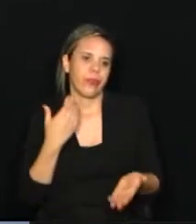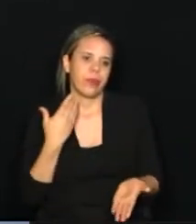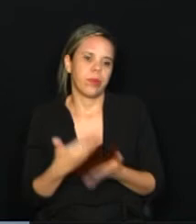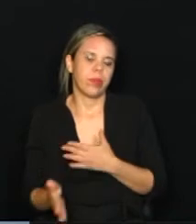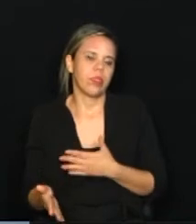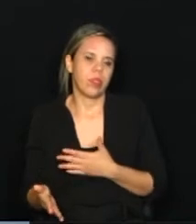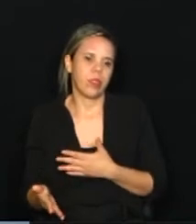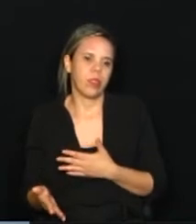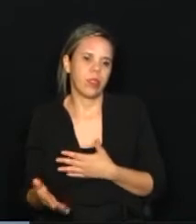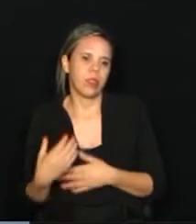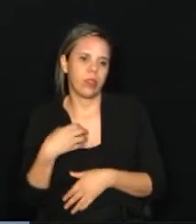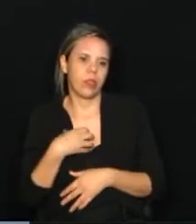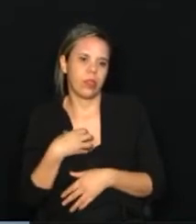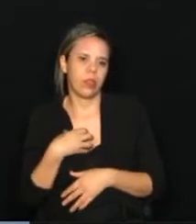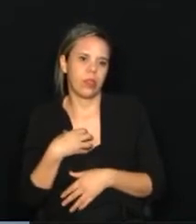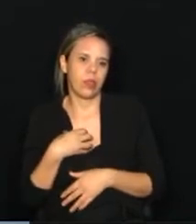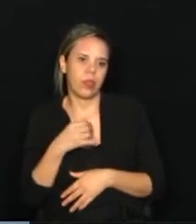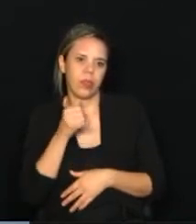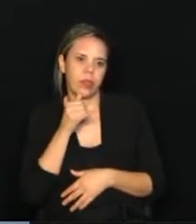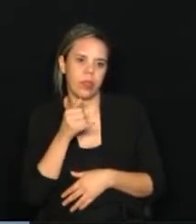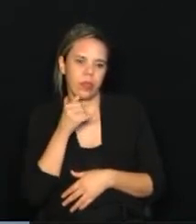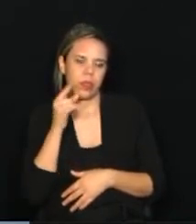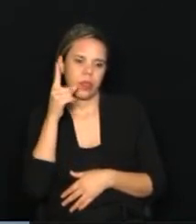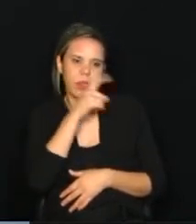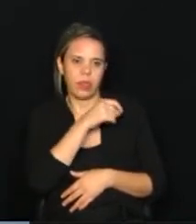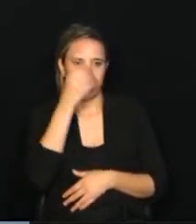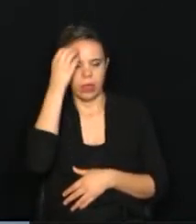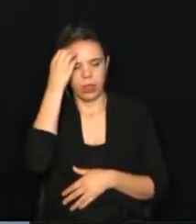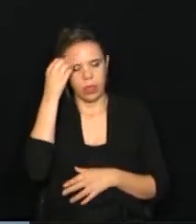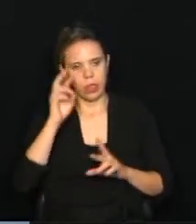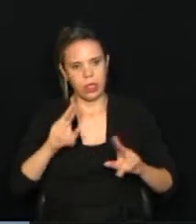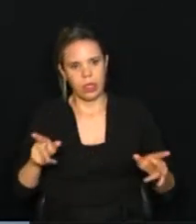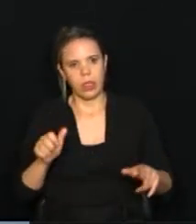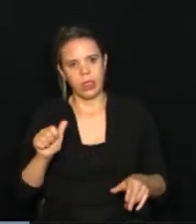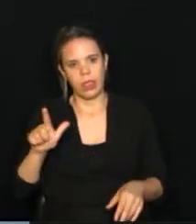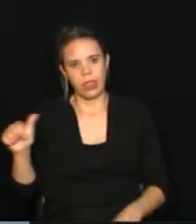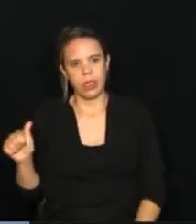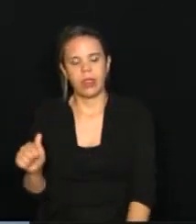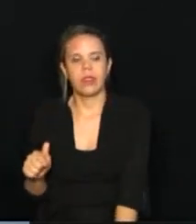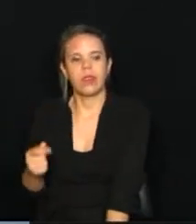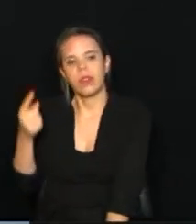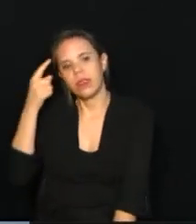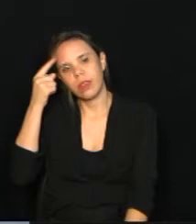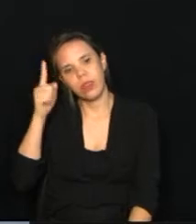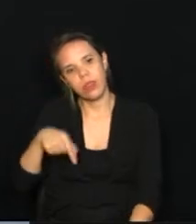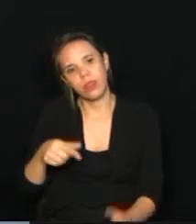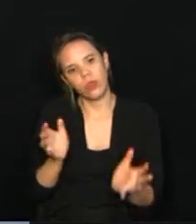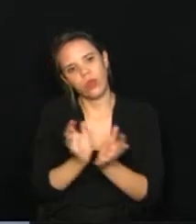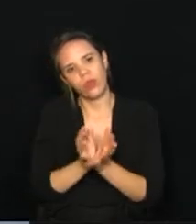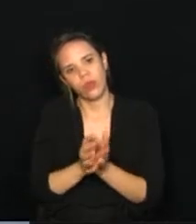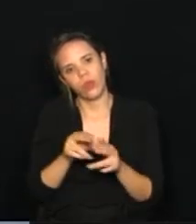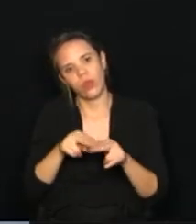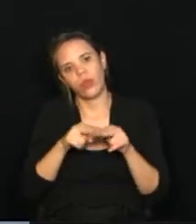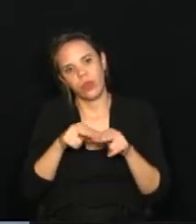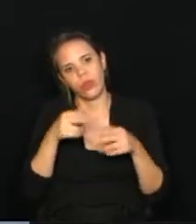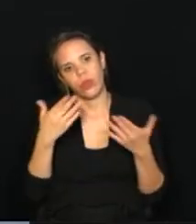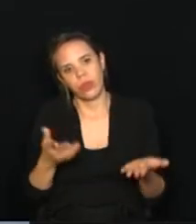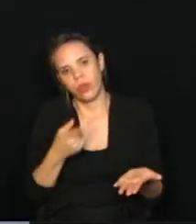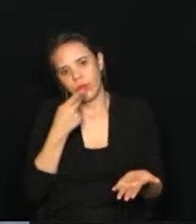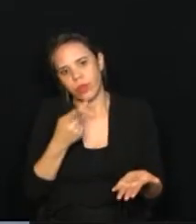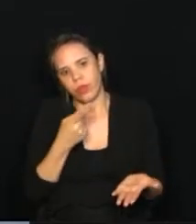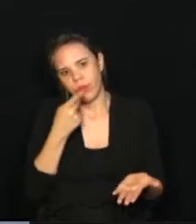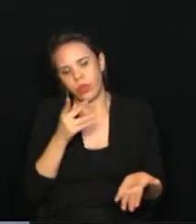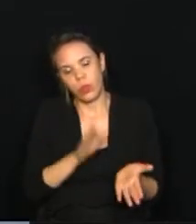pouco daquilo, porque a armação é muito difícil, é muito diferente de ala. A armação tem que pensar pelo time, pensar por você, tem que falar,